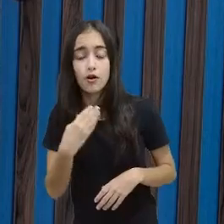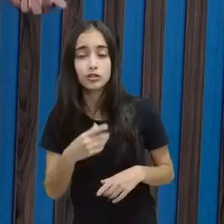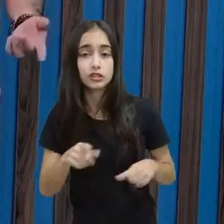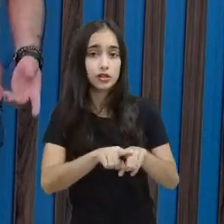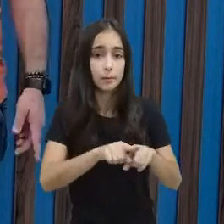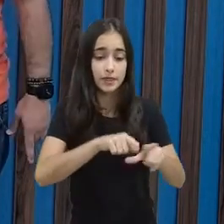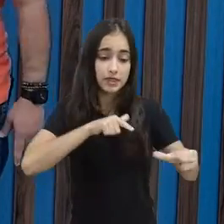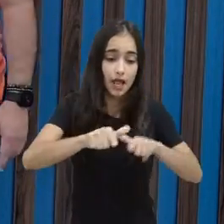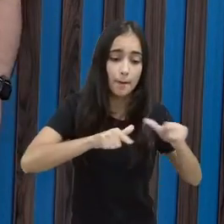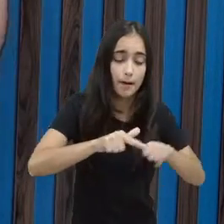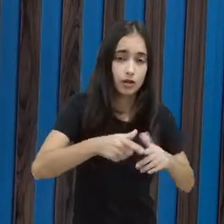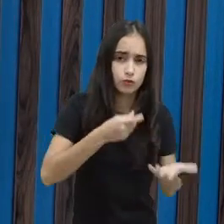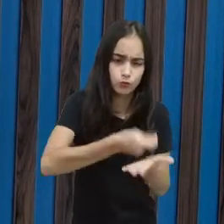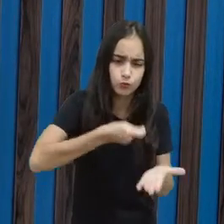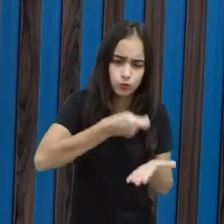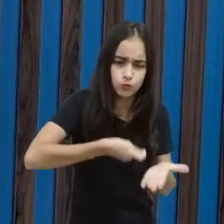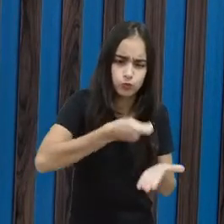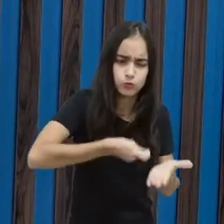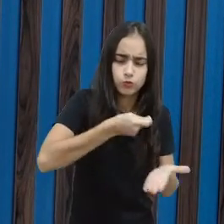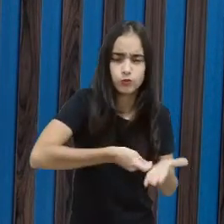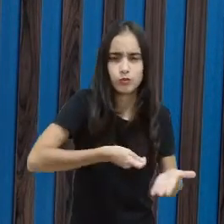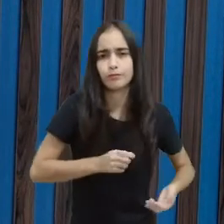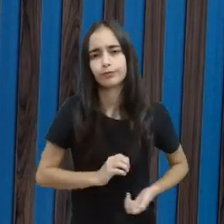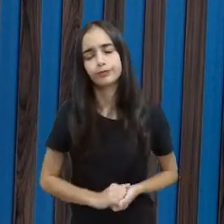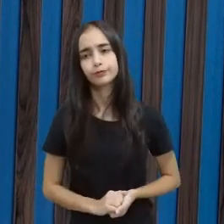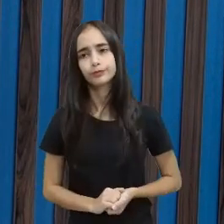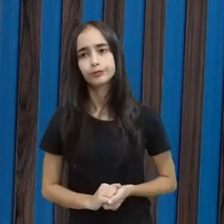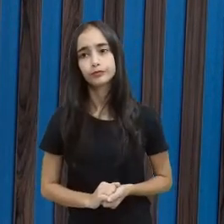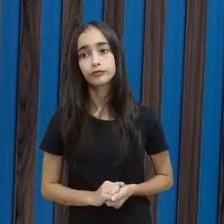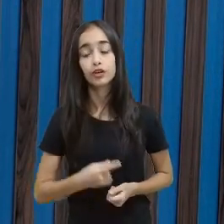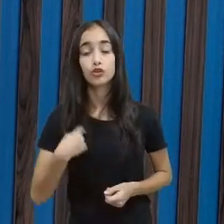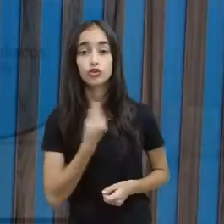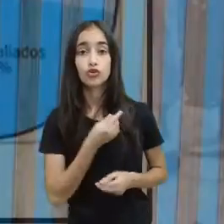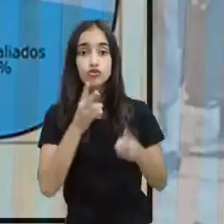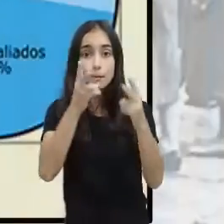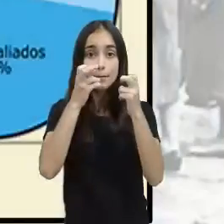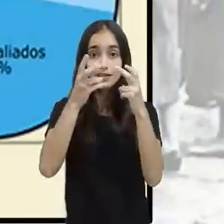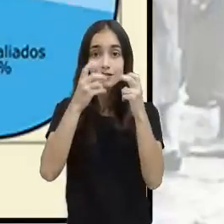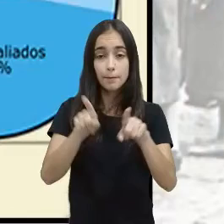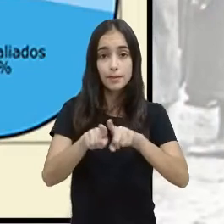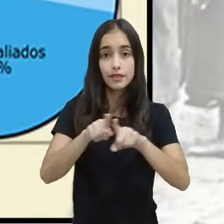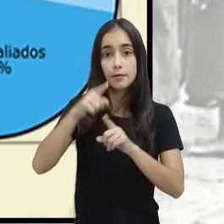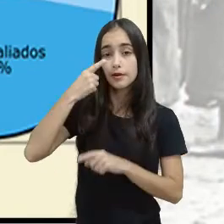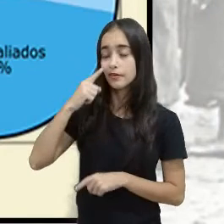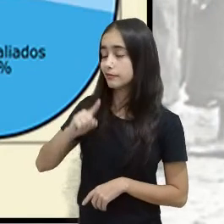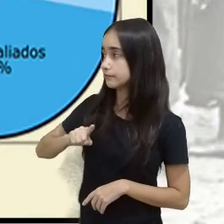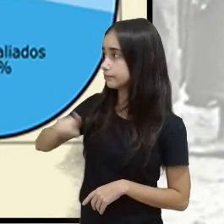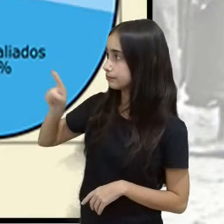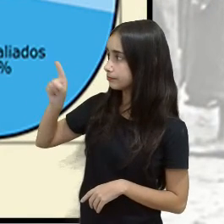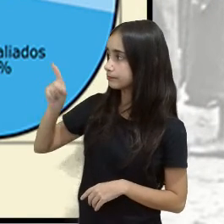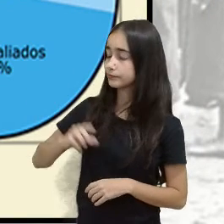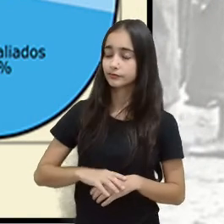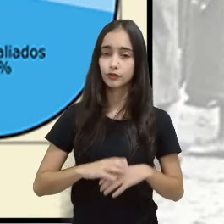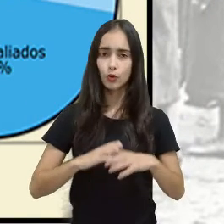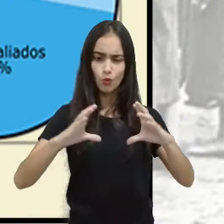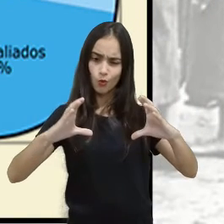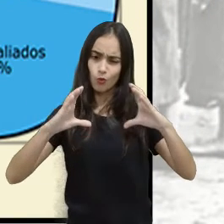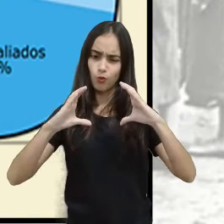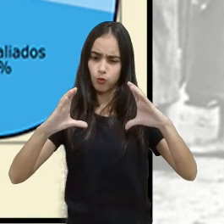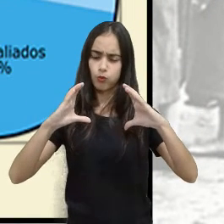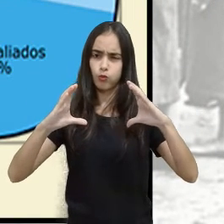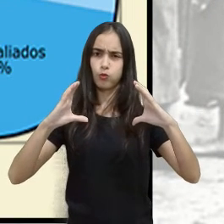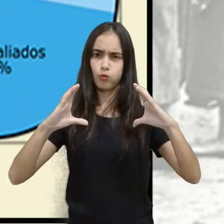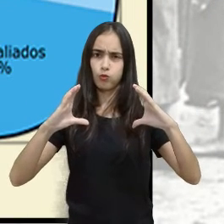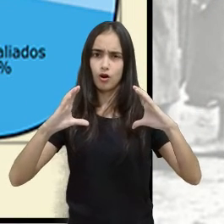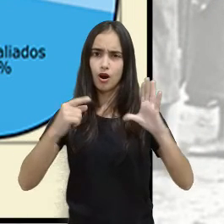Né? Aqui a gente tem, ó, um crescimento, amplia aí por favor, Devinho. A gente tem aí, ó, a questão, né,